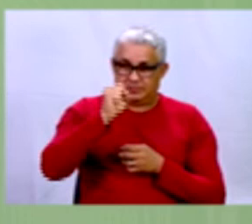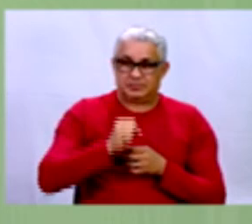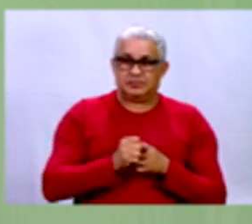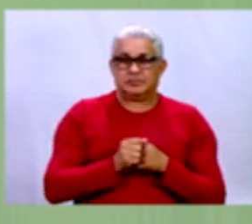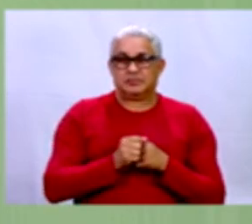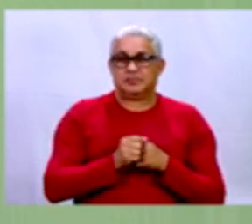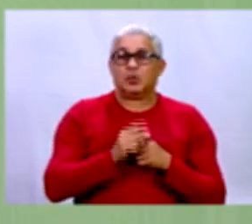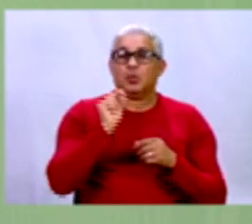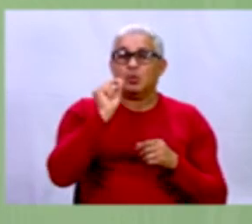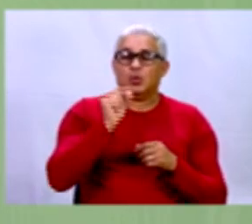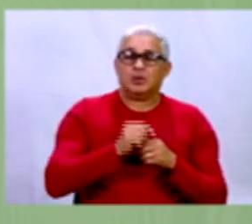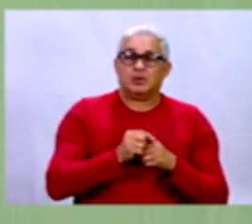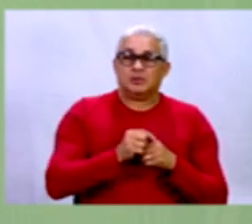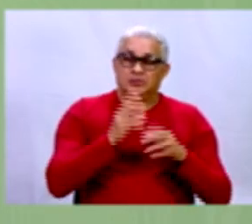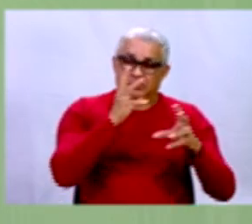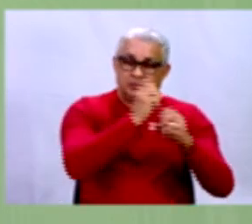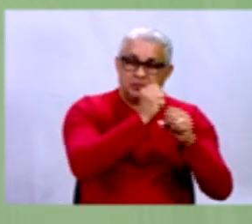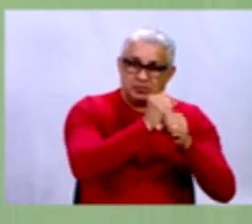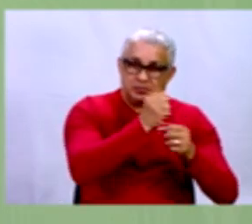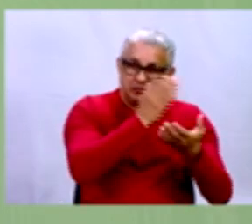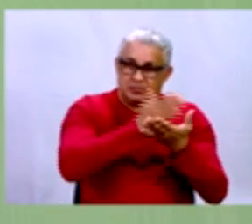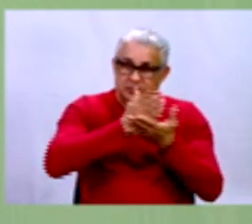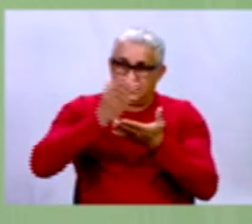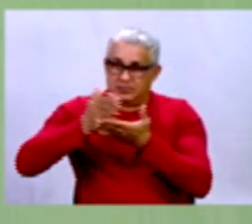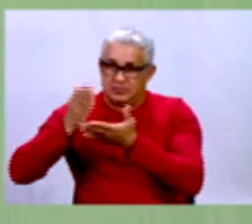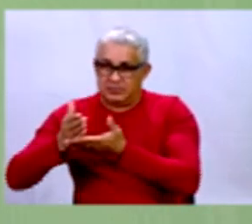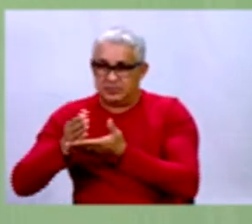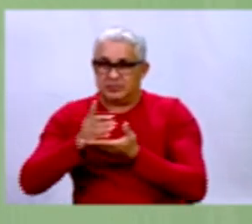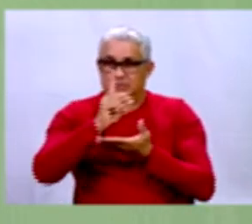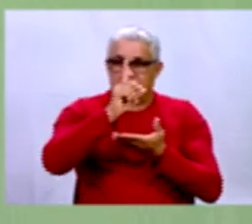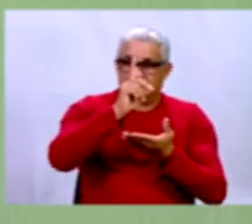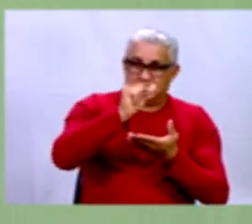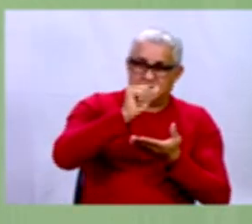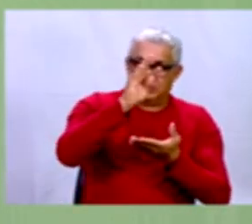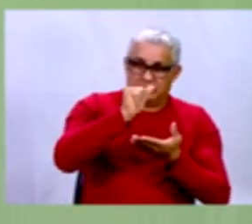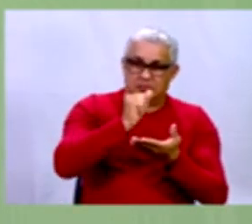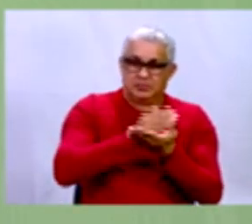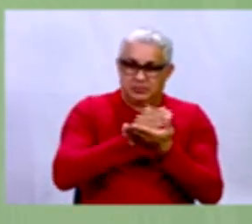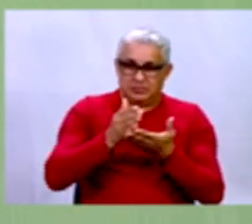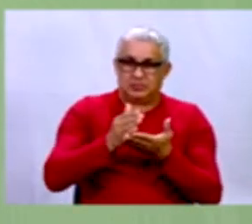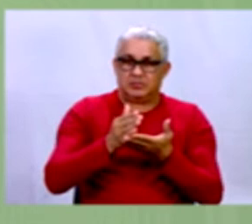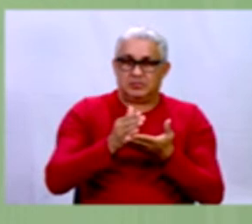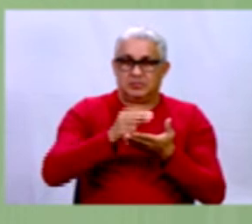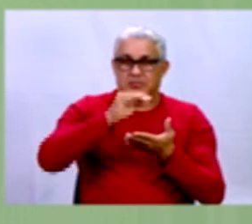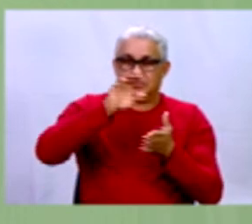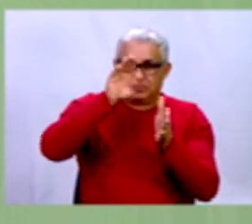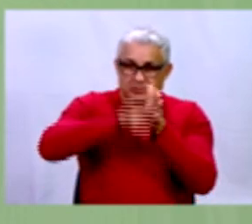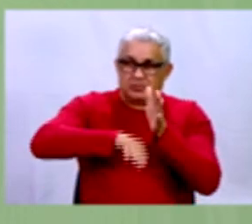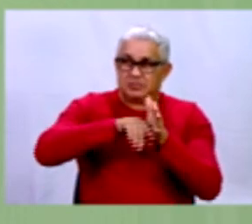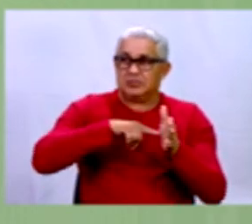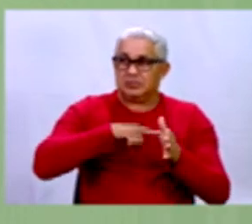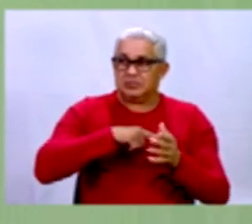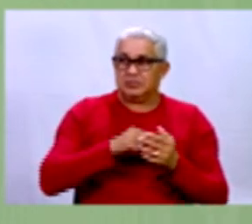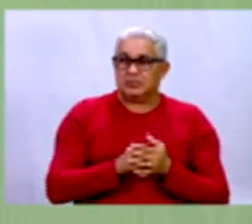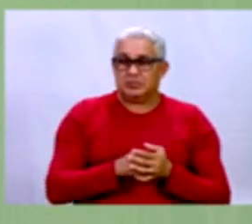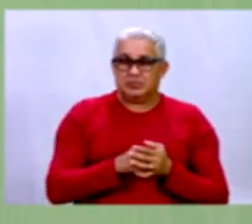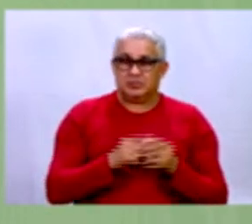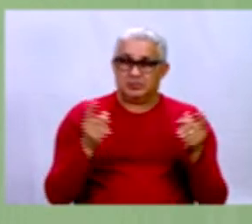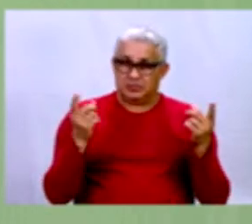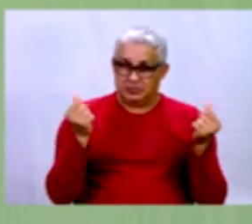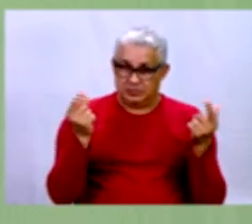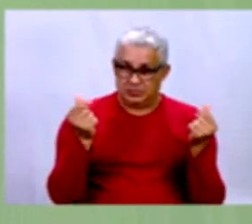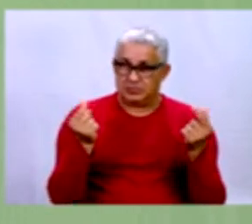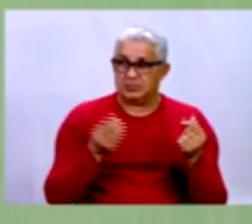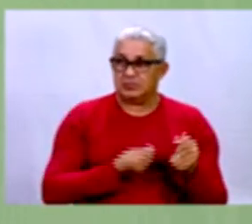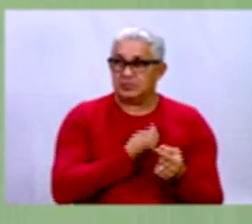soma das parcelas atualizadas para a data inicial do fluxo de desconto. Aí aqui a gente tem o valor